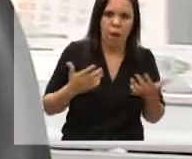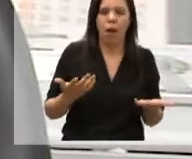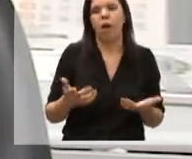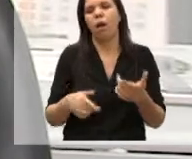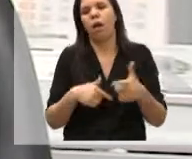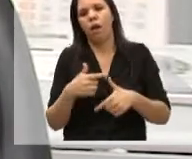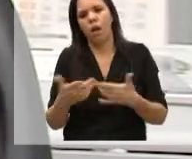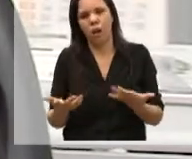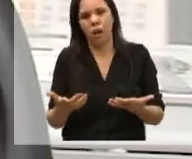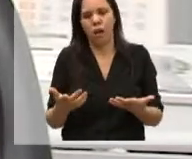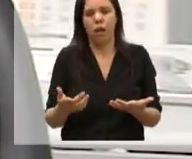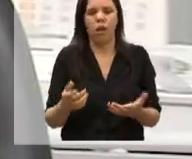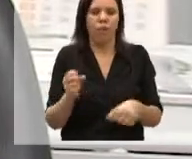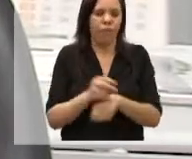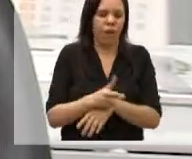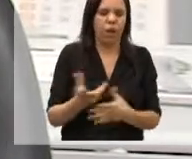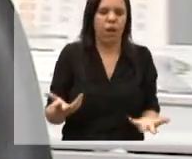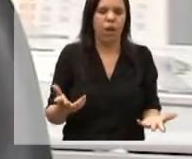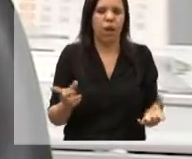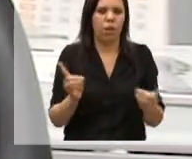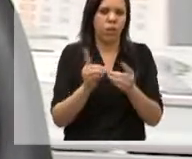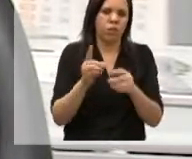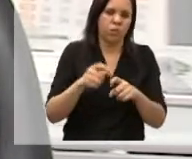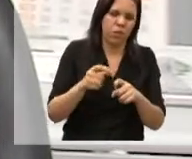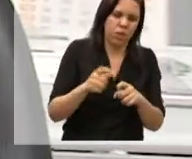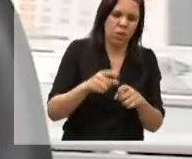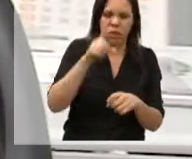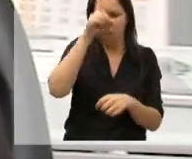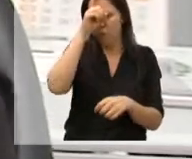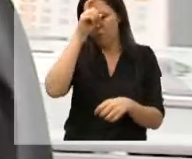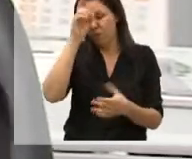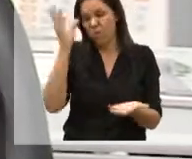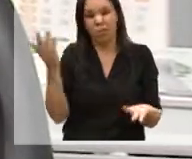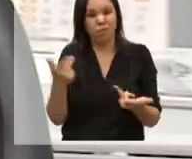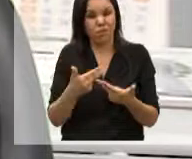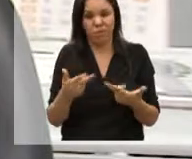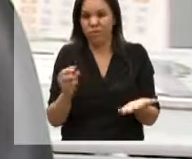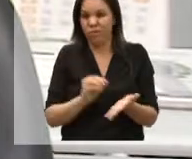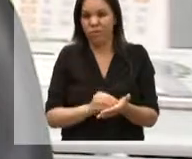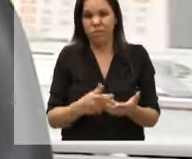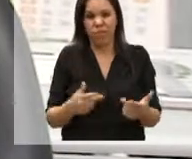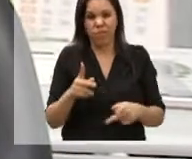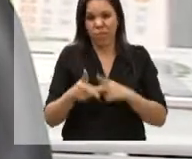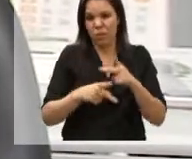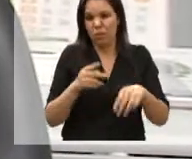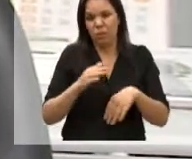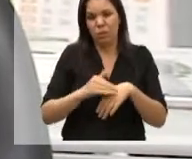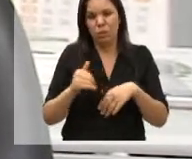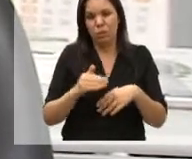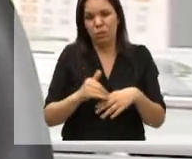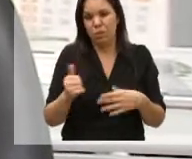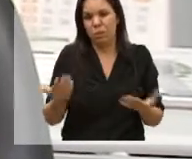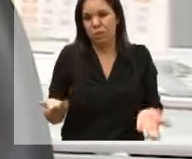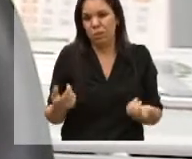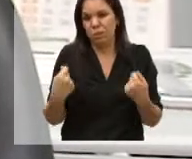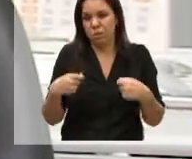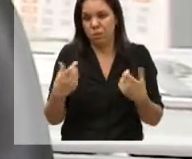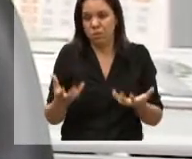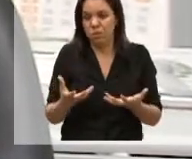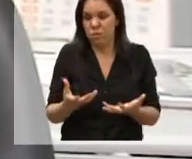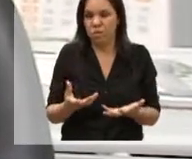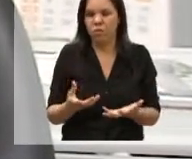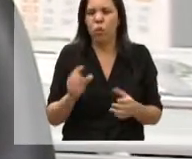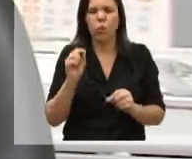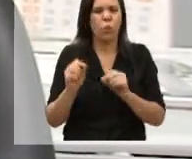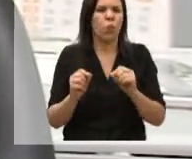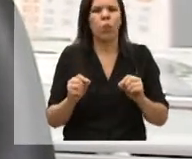Trabalho, atendimento médico, né, hospitais, quer dizer, então as pessoas são muito carentes. O que cabe ao poder